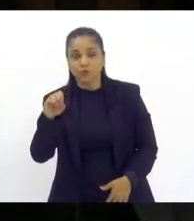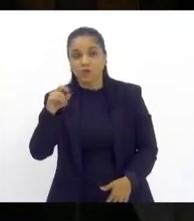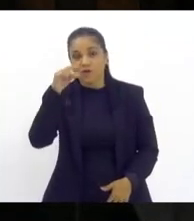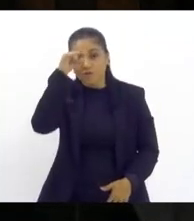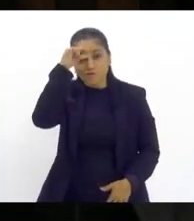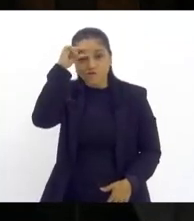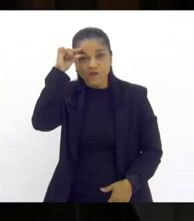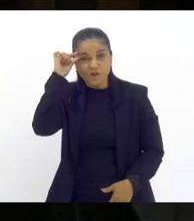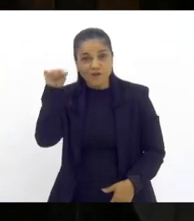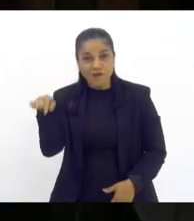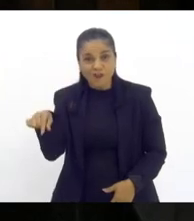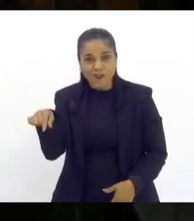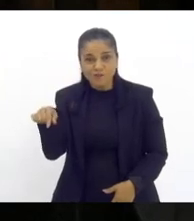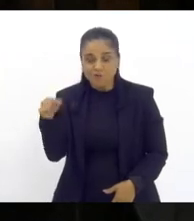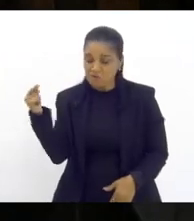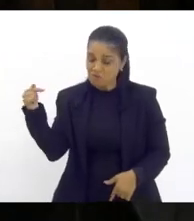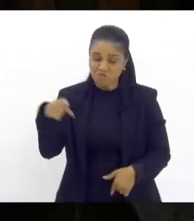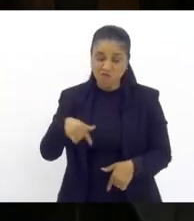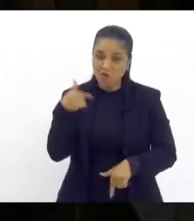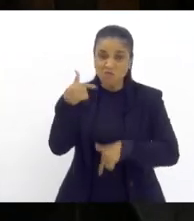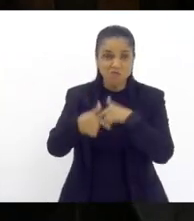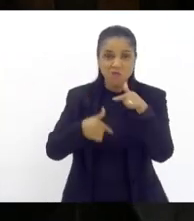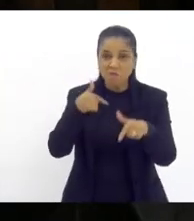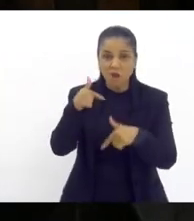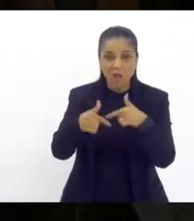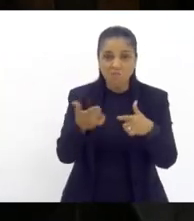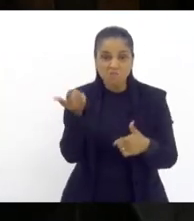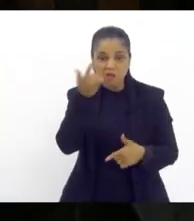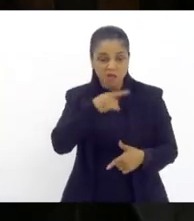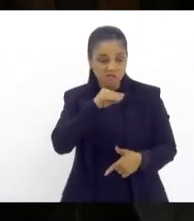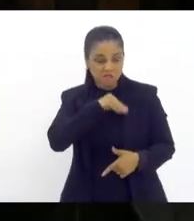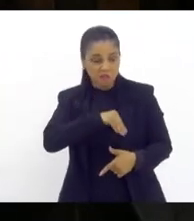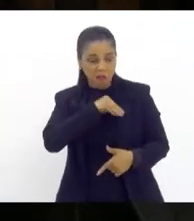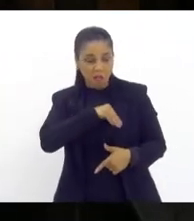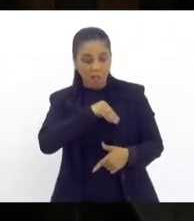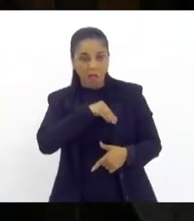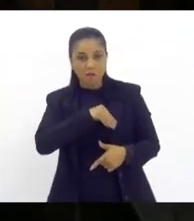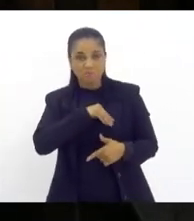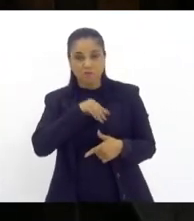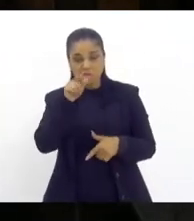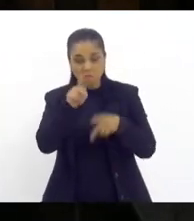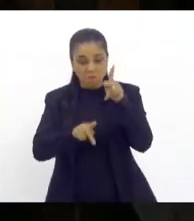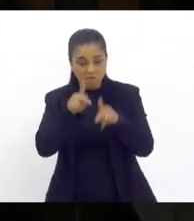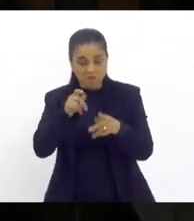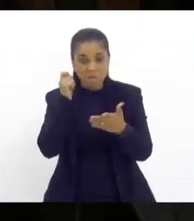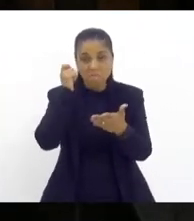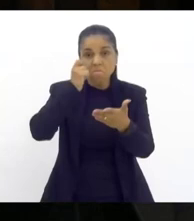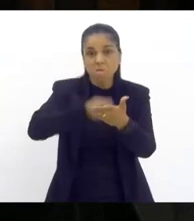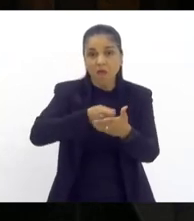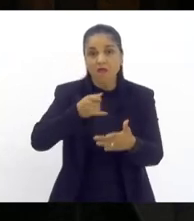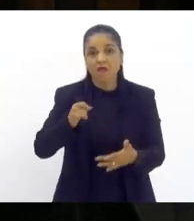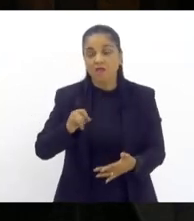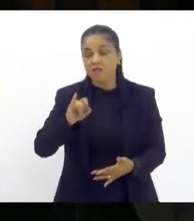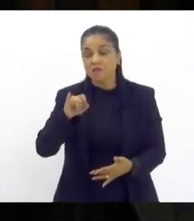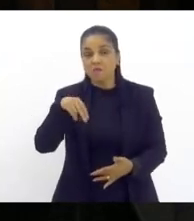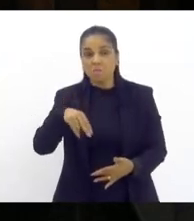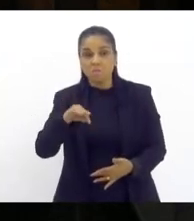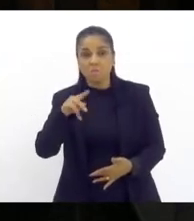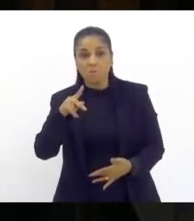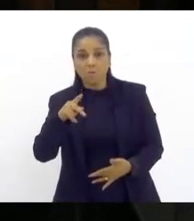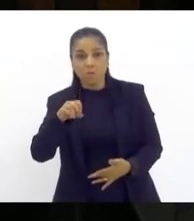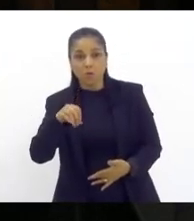gordo salário que ganham fruto dos impostos do povo do estado do Rio de Janeiro. Não tinha nenhum deputado do PSOL ontem nessa